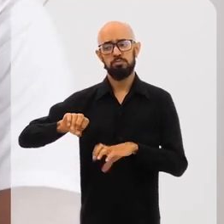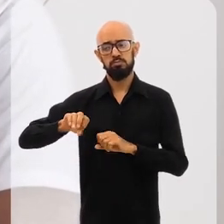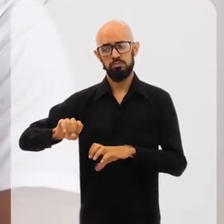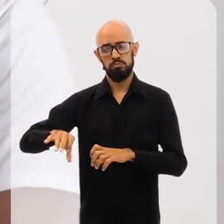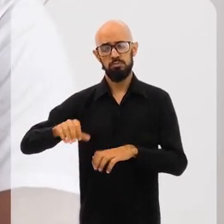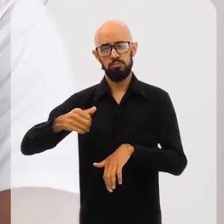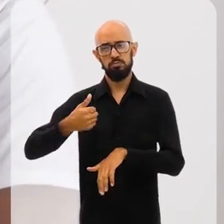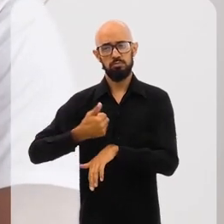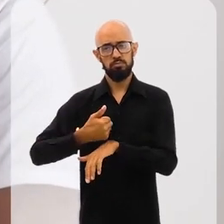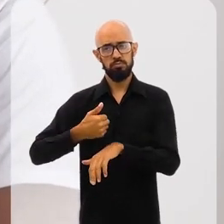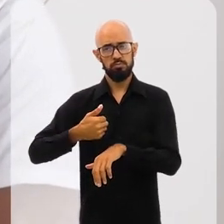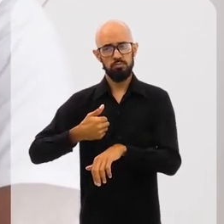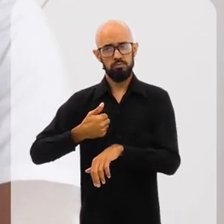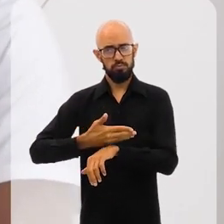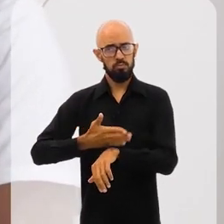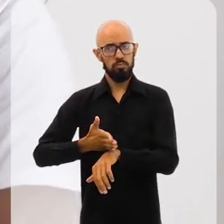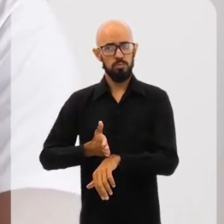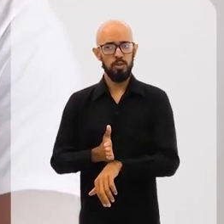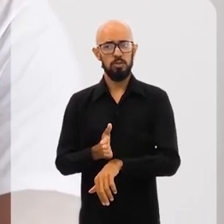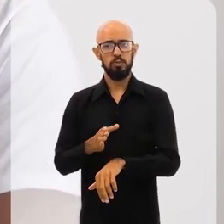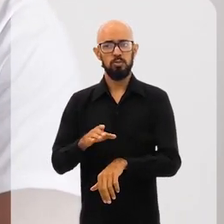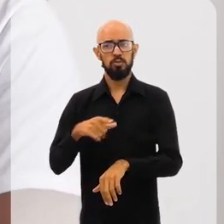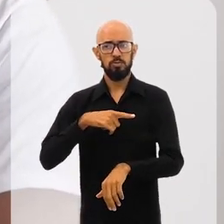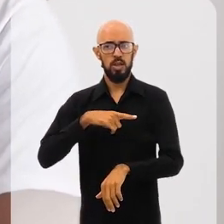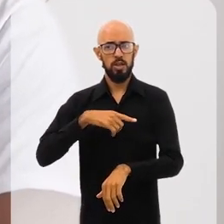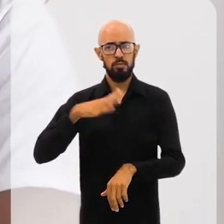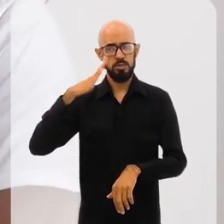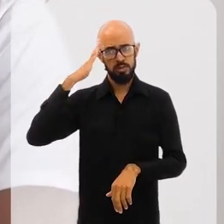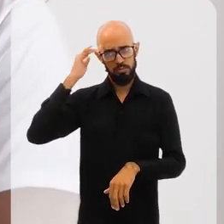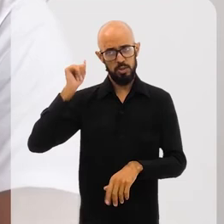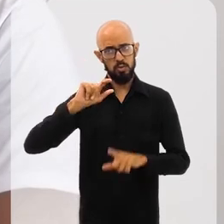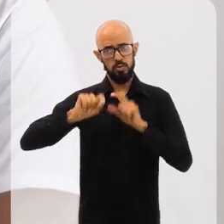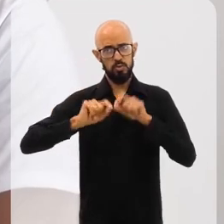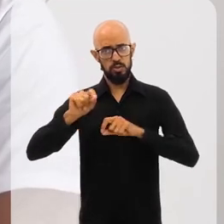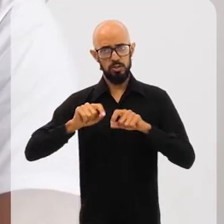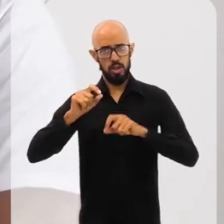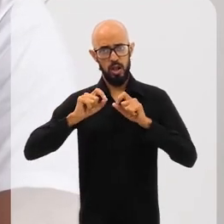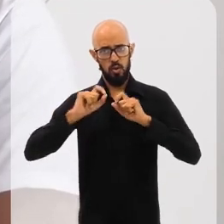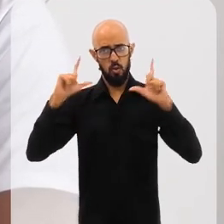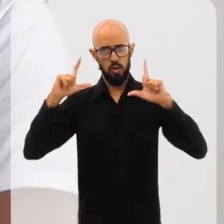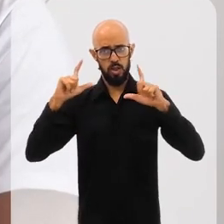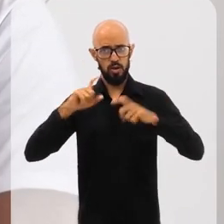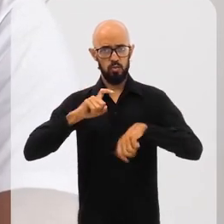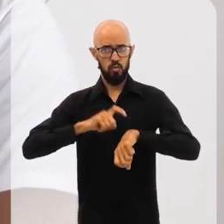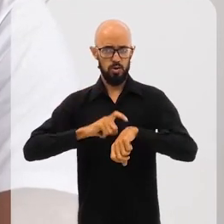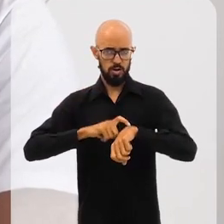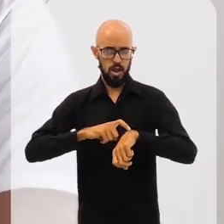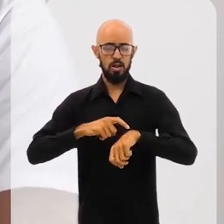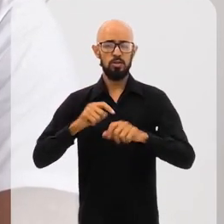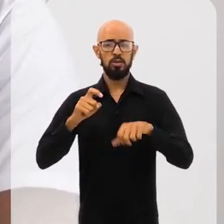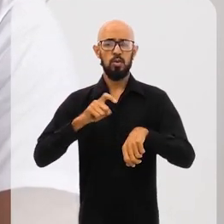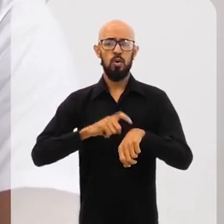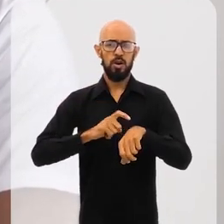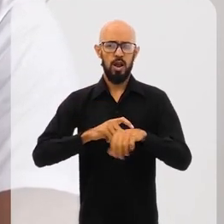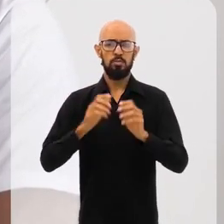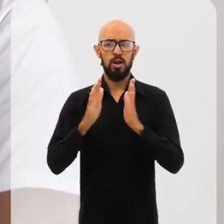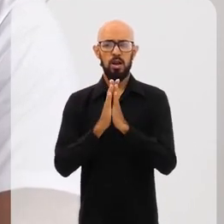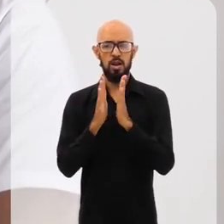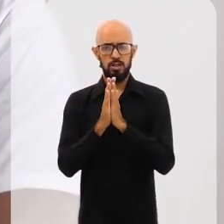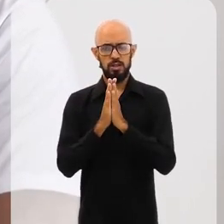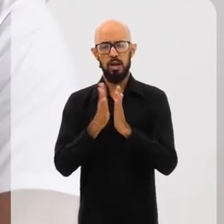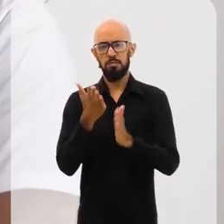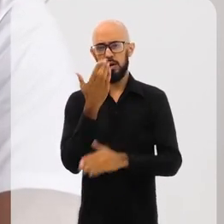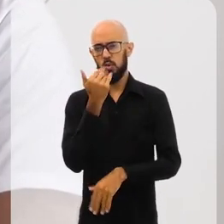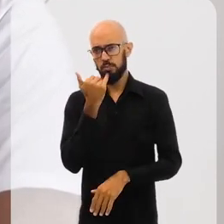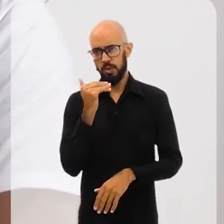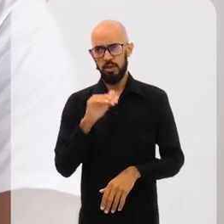essa sabedoria, né, de tempos em tempos. Existe uma sabedoria muito grande em você acordar a determinado horário, ter horário para comer, ter horário